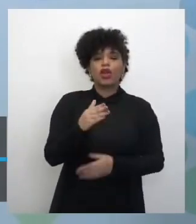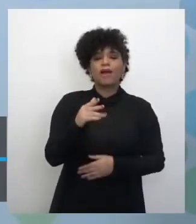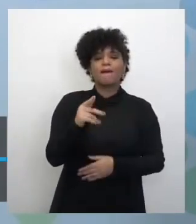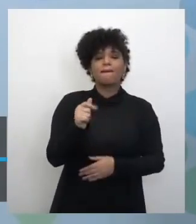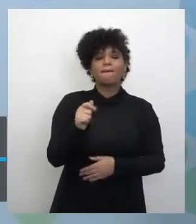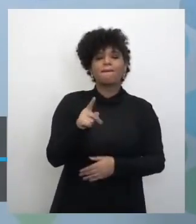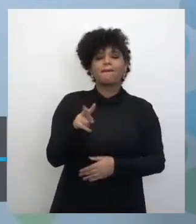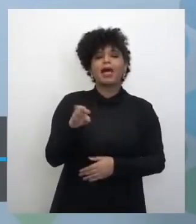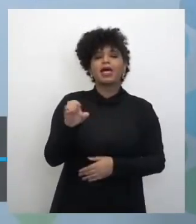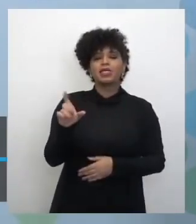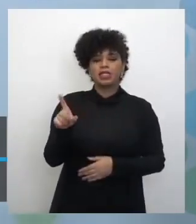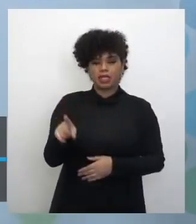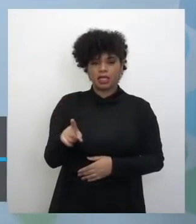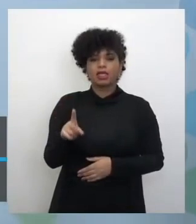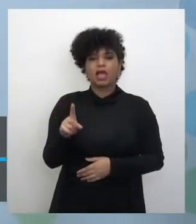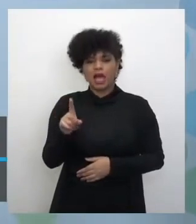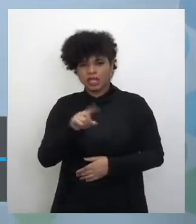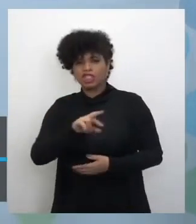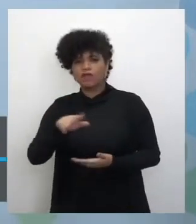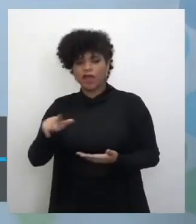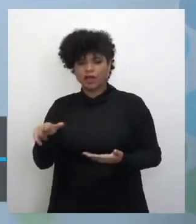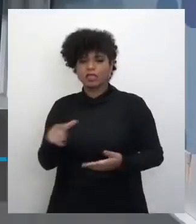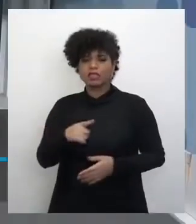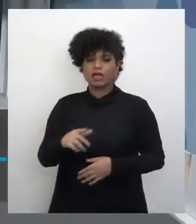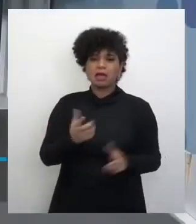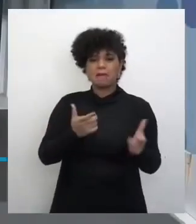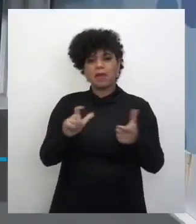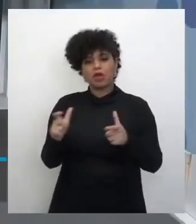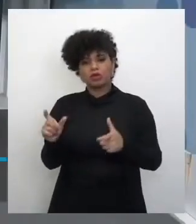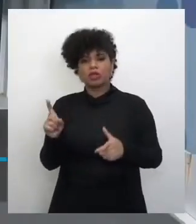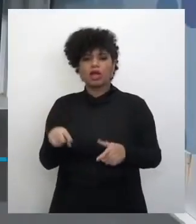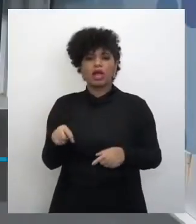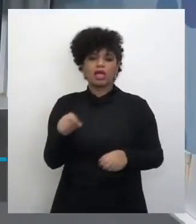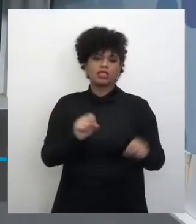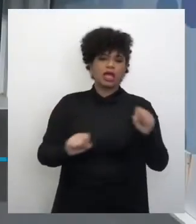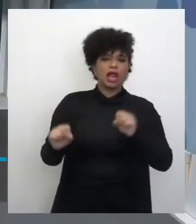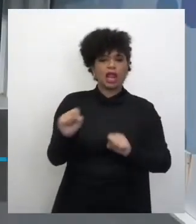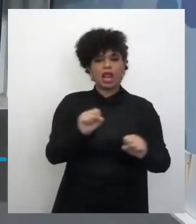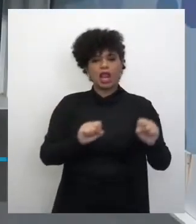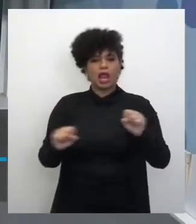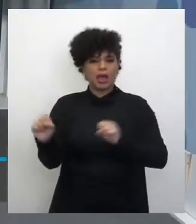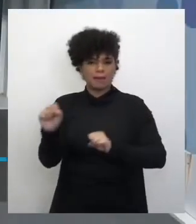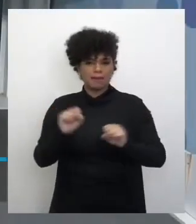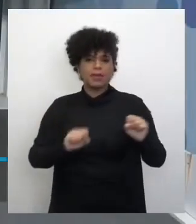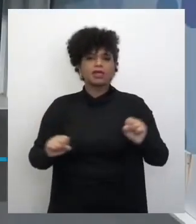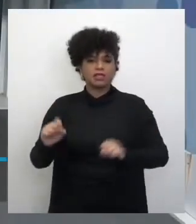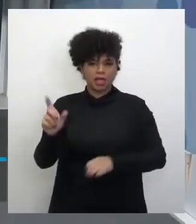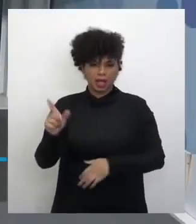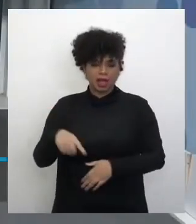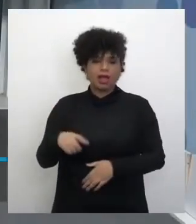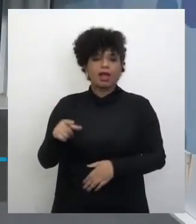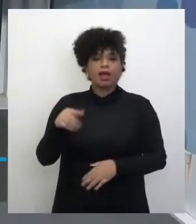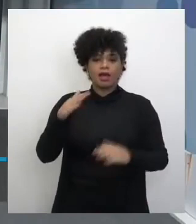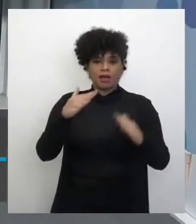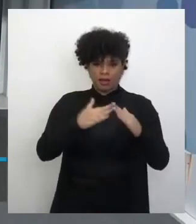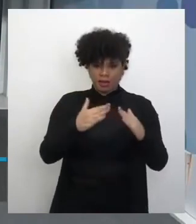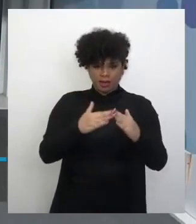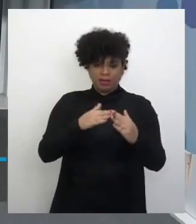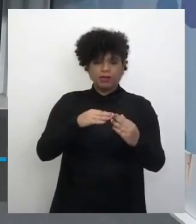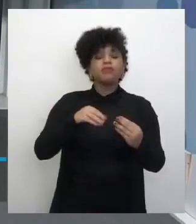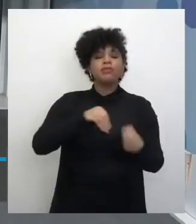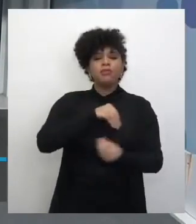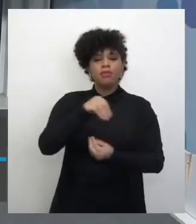Tanambi. Então aí, acho que chegou no que você estava esperando, né? Chegou na onde a gente queria, que são os produtos de limpeza,